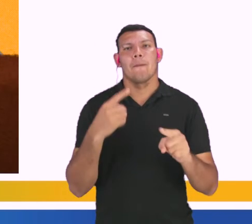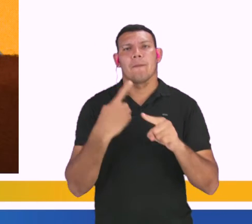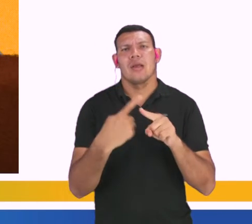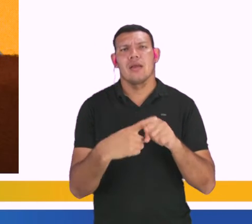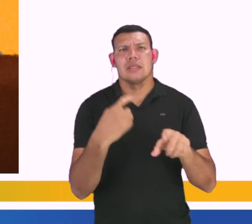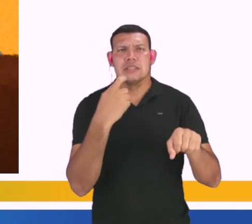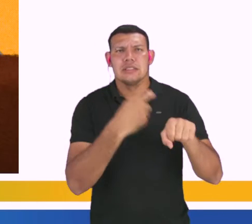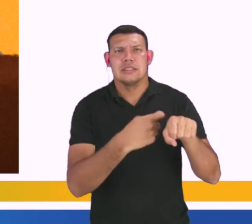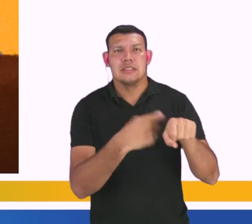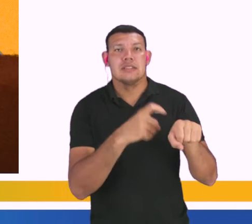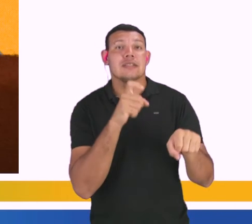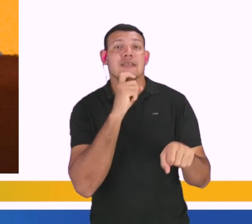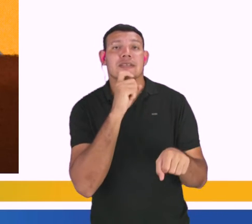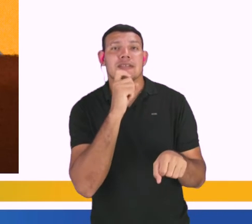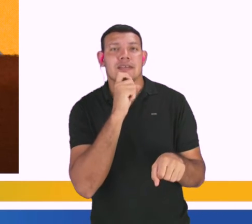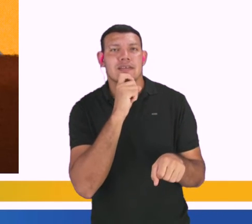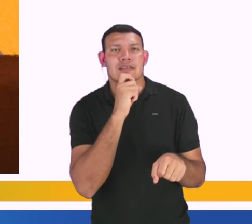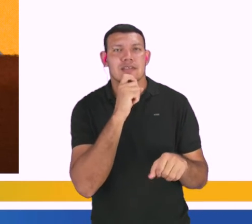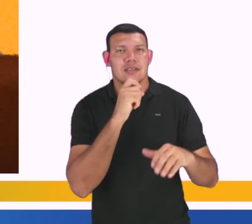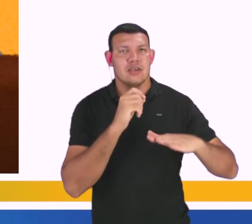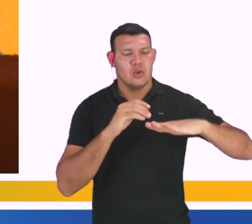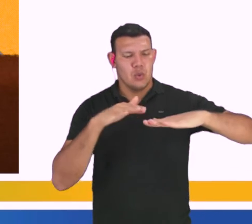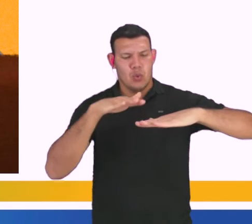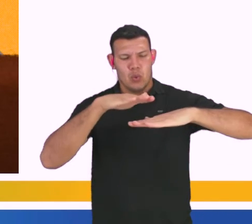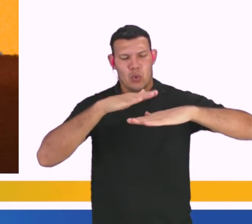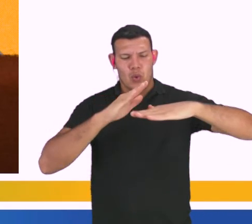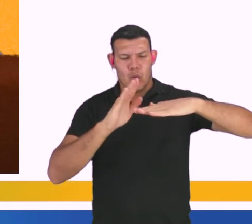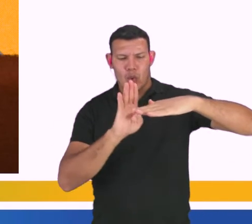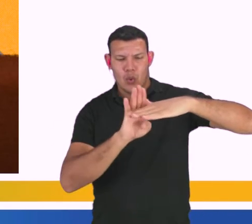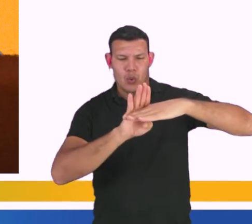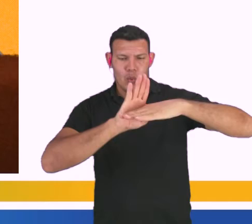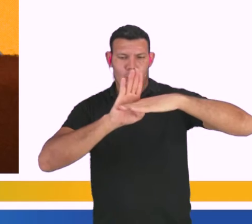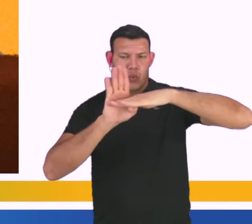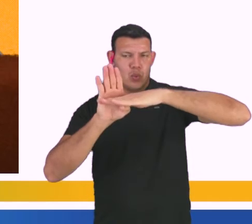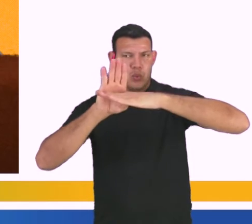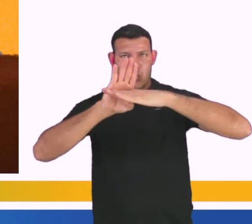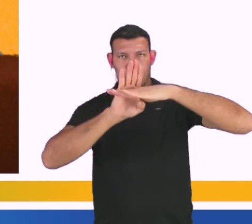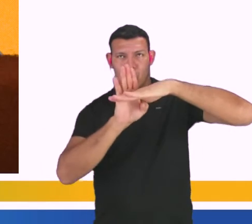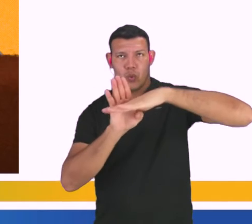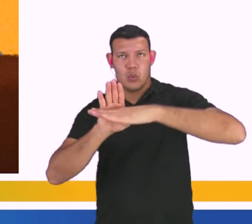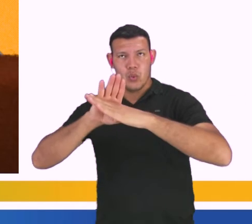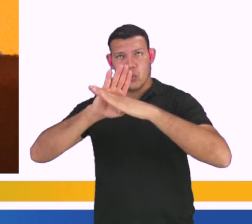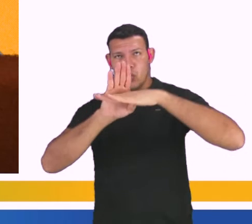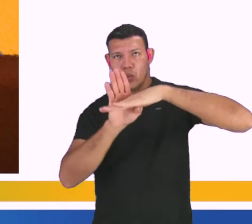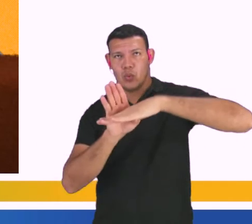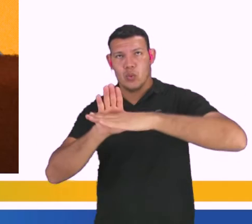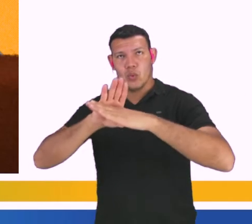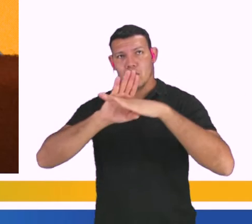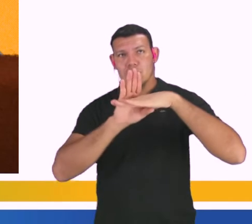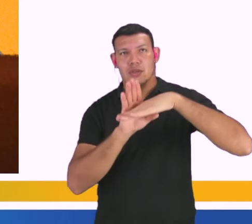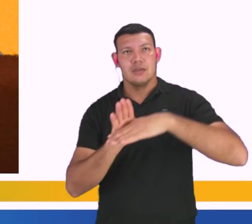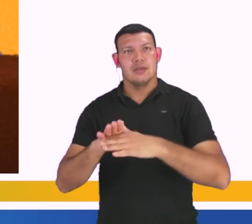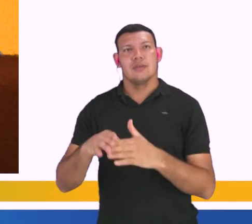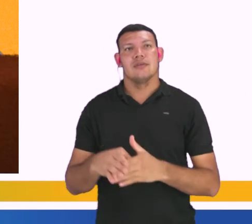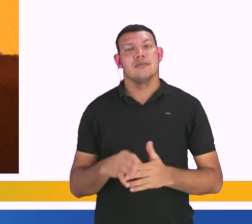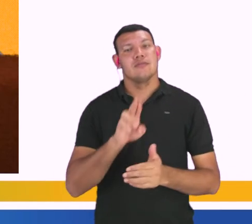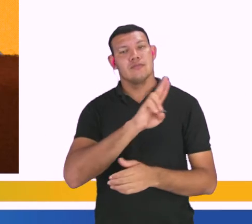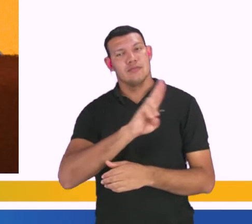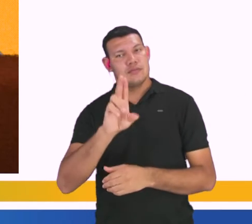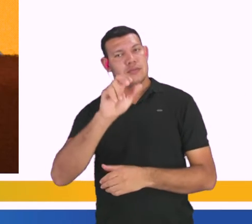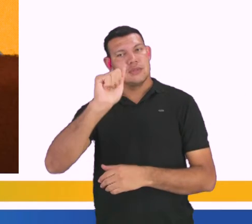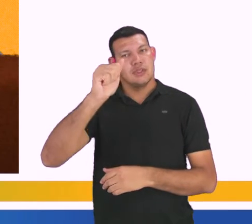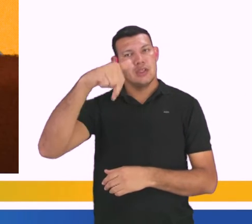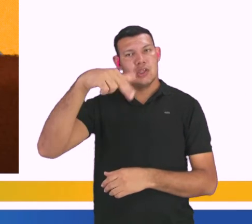que o gelo boia na água, tendo em vista que é o mesmo material e a densidade deveria ser a mesma. Eu vou trazer aqui uma coisa chamada de